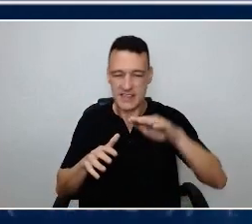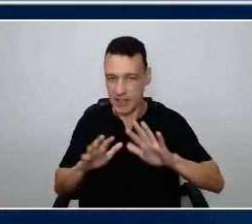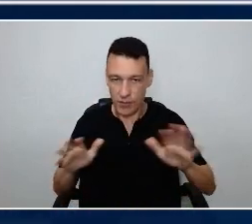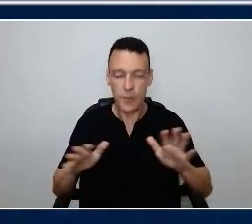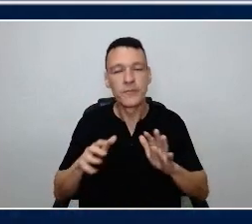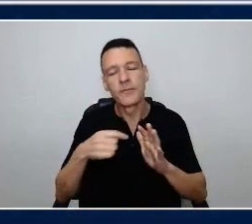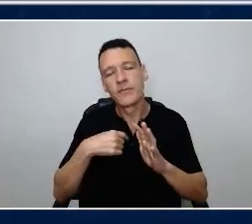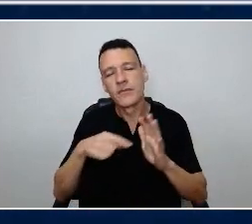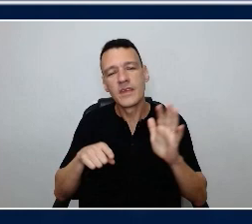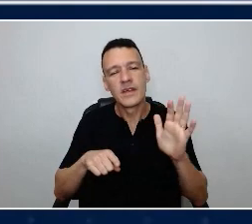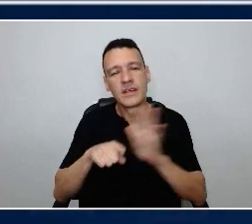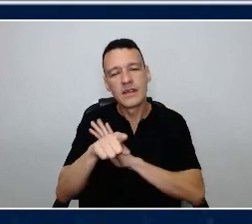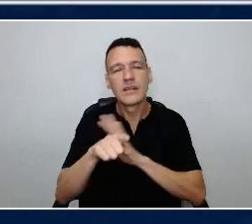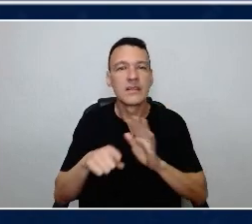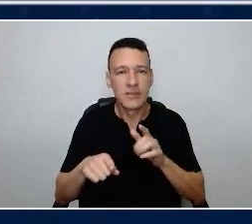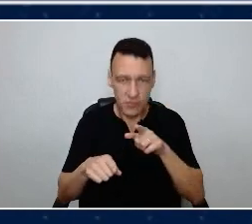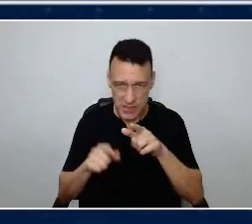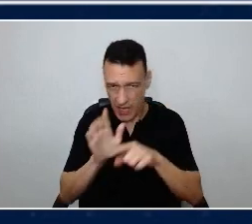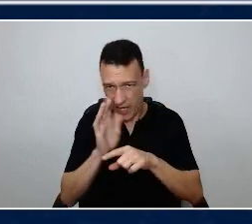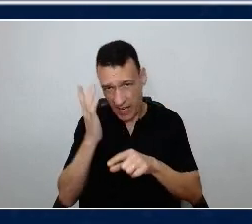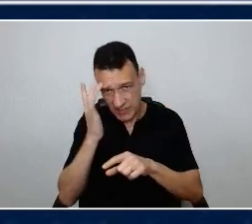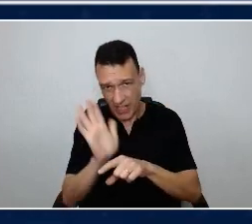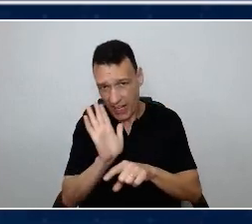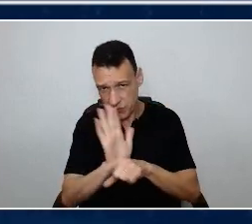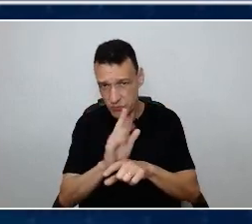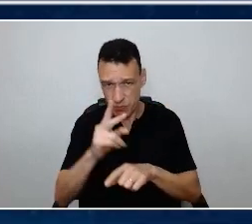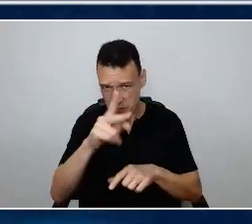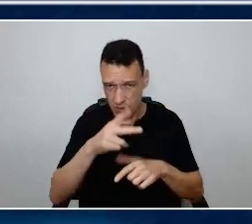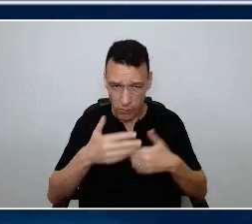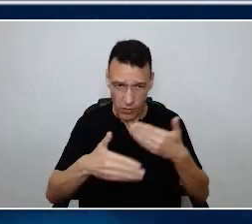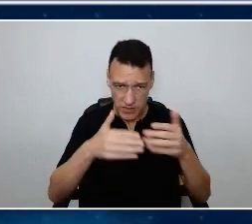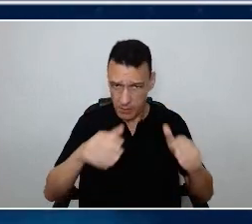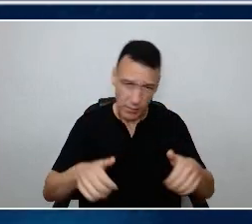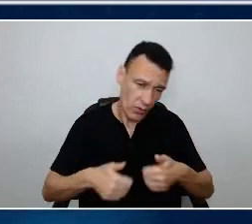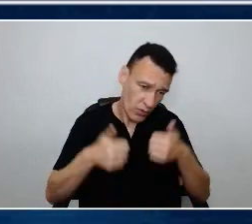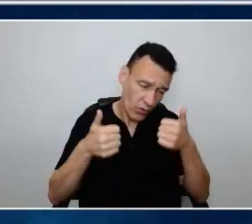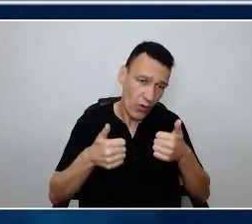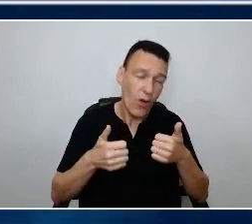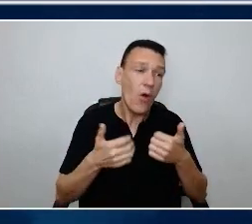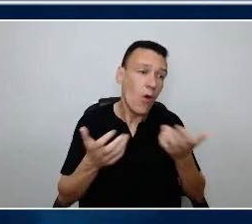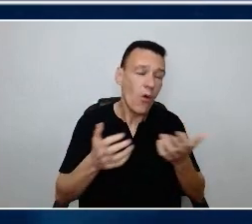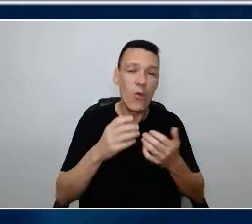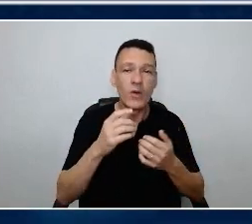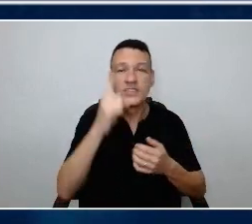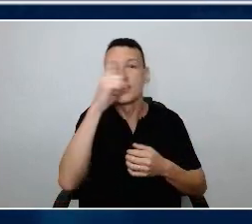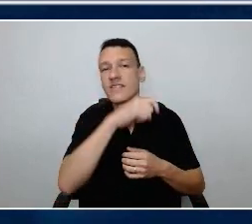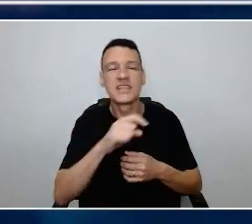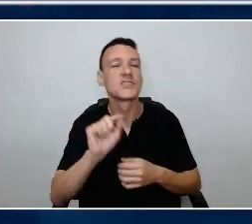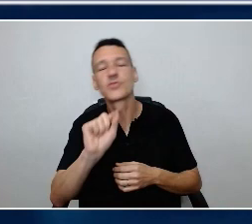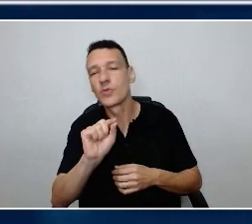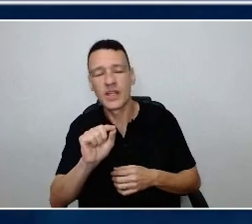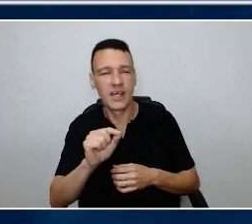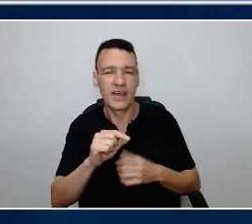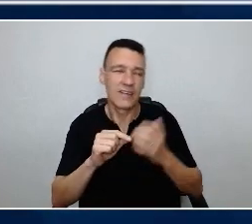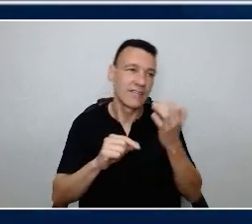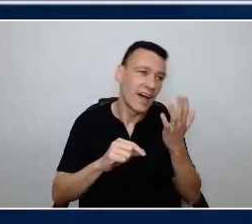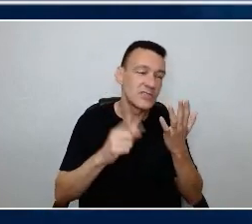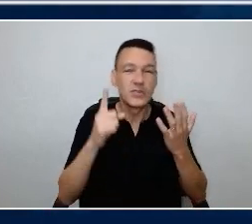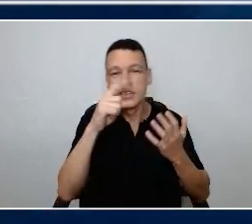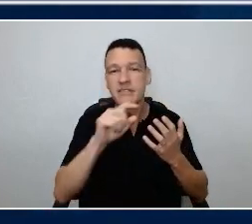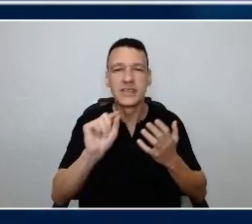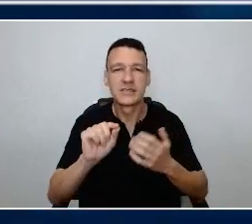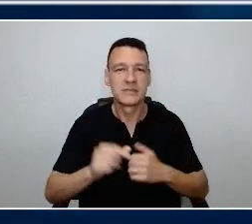ajudou no seu processo e o que você acha que talvez dificultou ter também tido esse ambiente para você